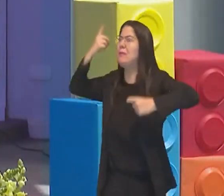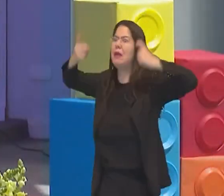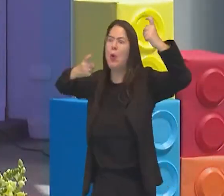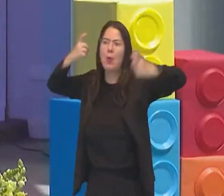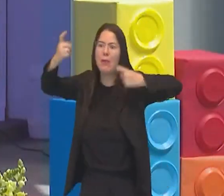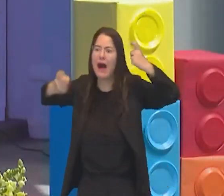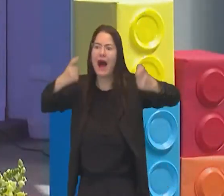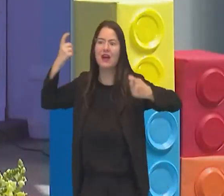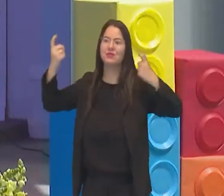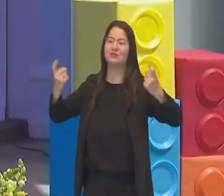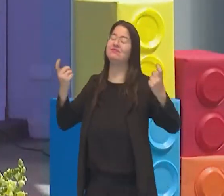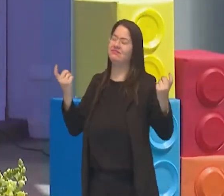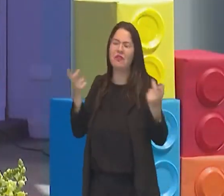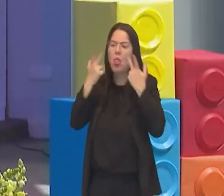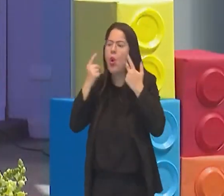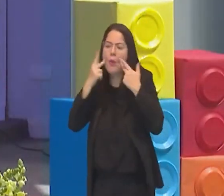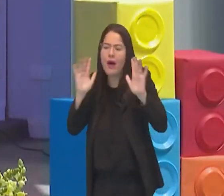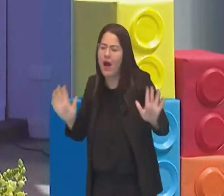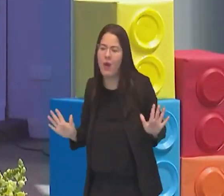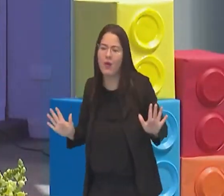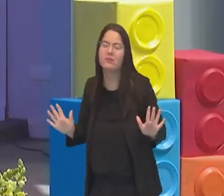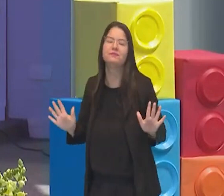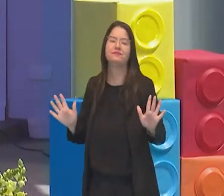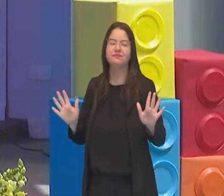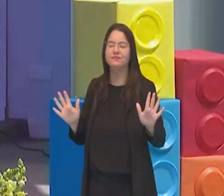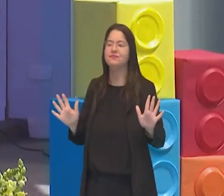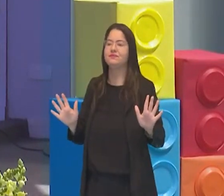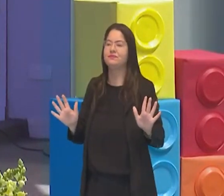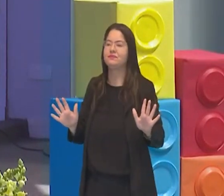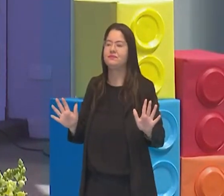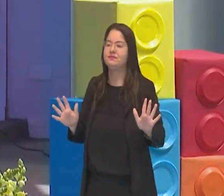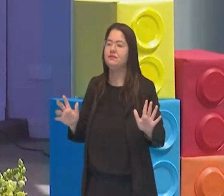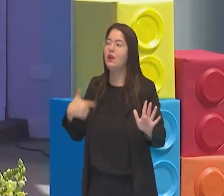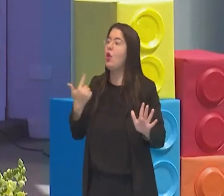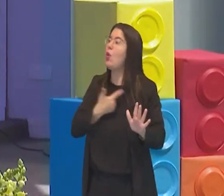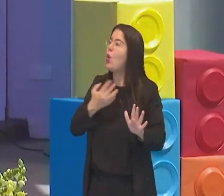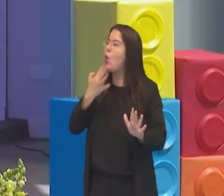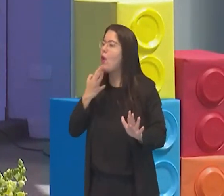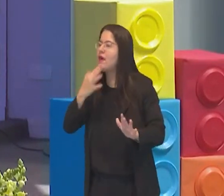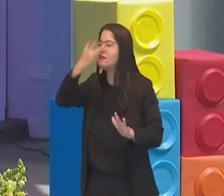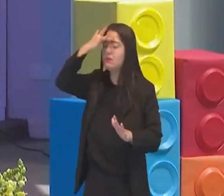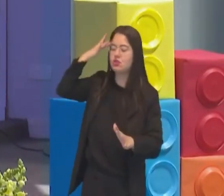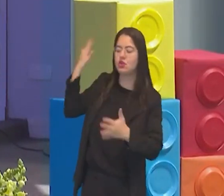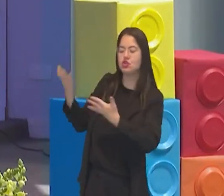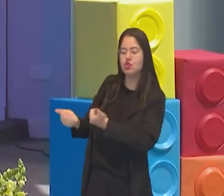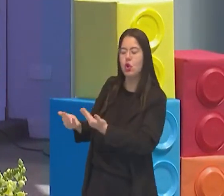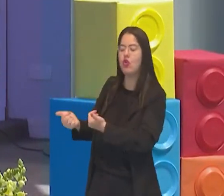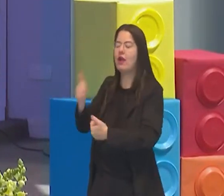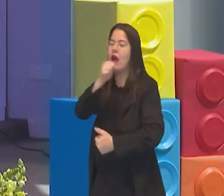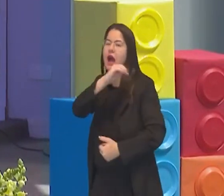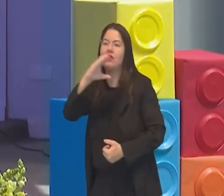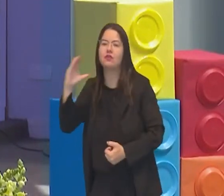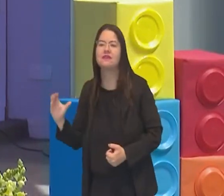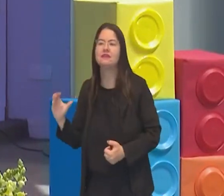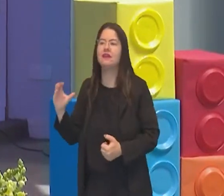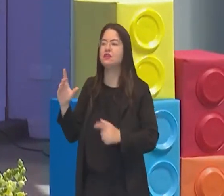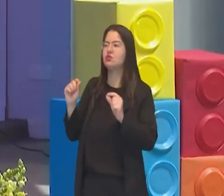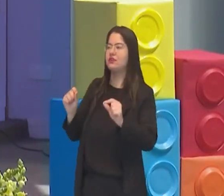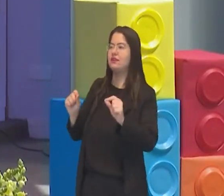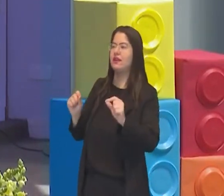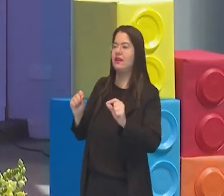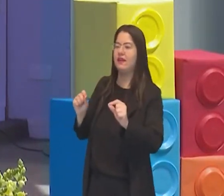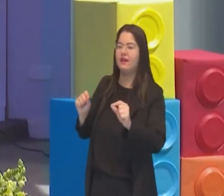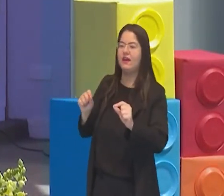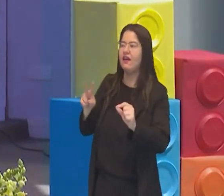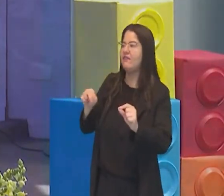outros familiares, com outros amigos aqui, a gente sabe de pessoas, de jovens, de adolescentes, que vão passar uma